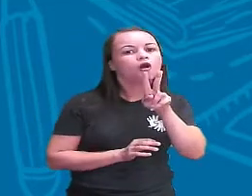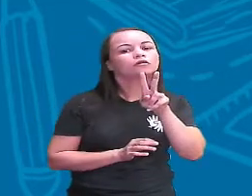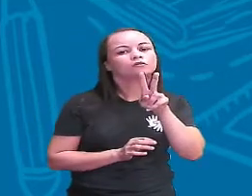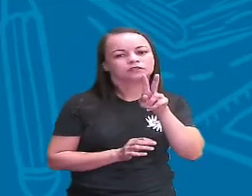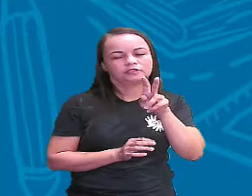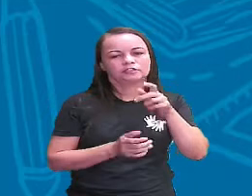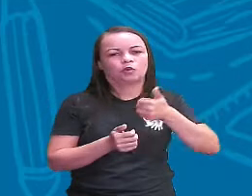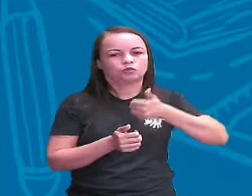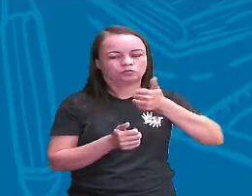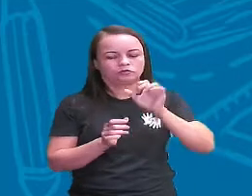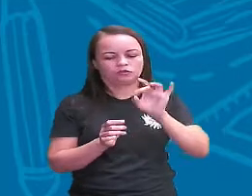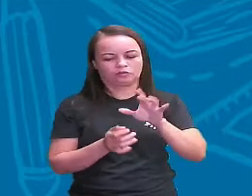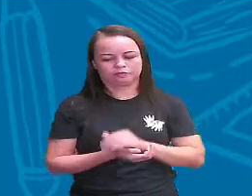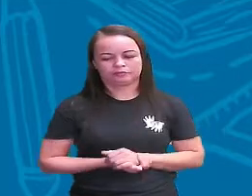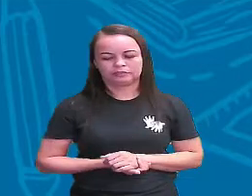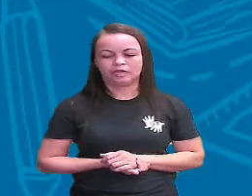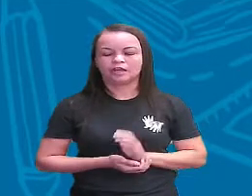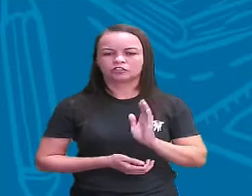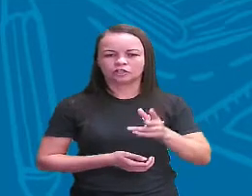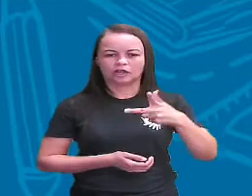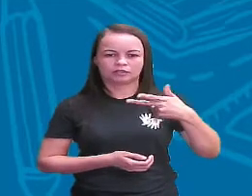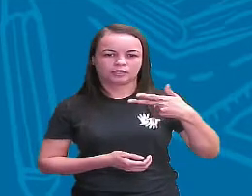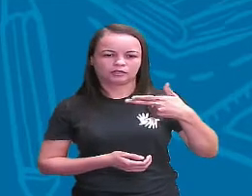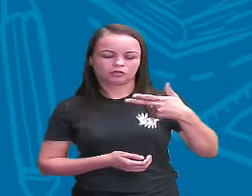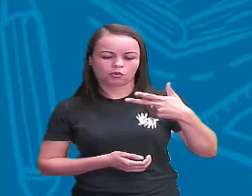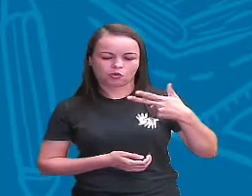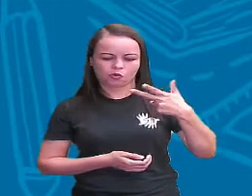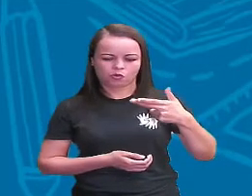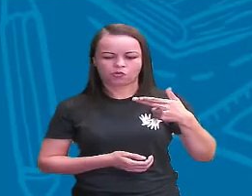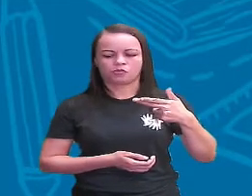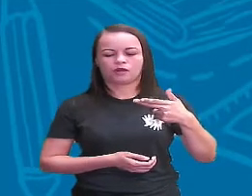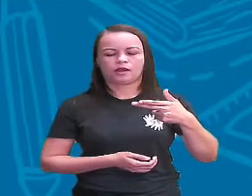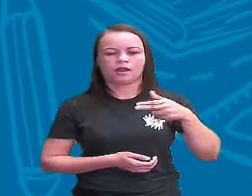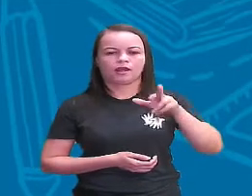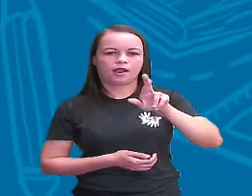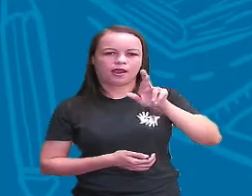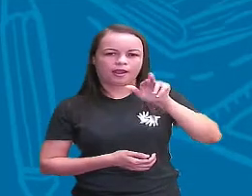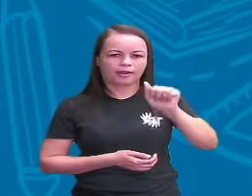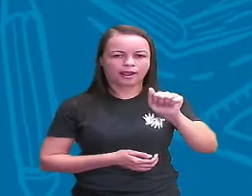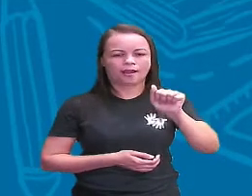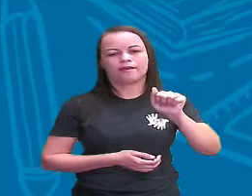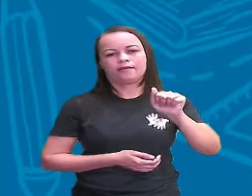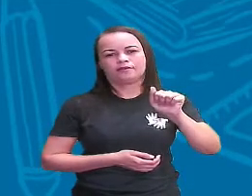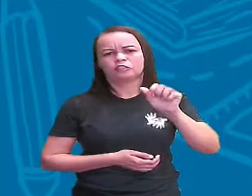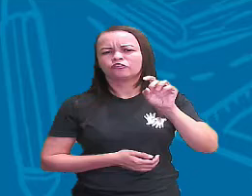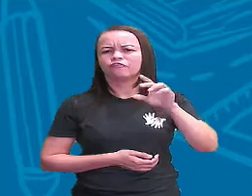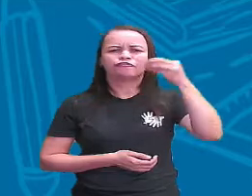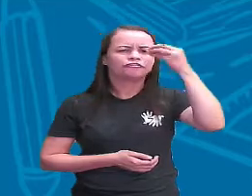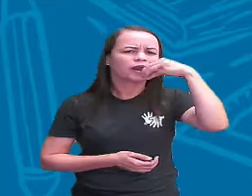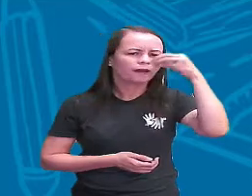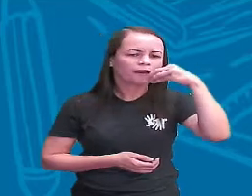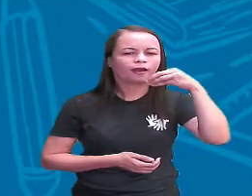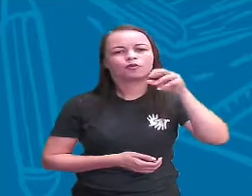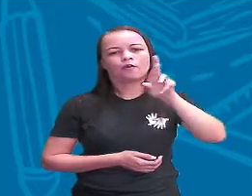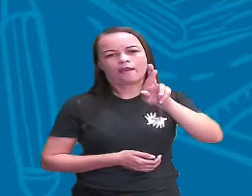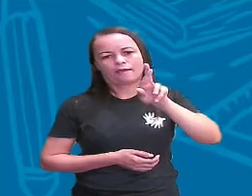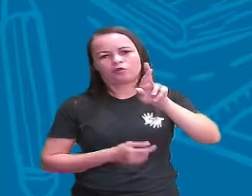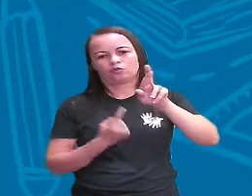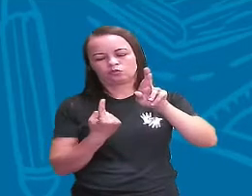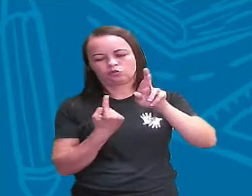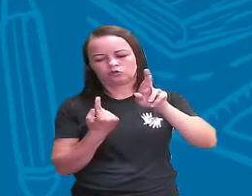precisa do som fraco, então apenas um R, como pera e peruca.